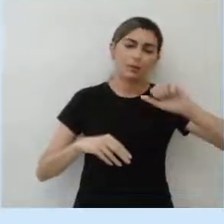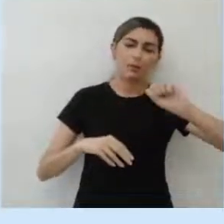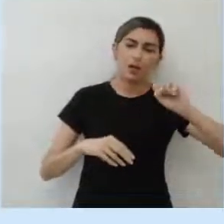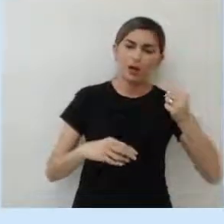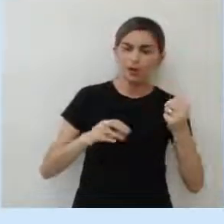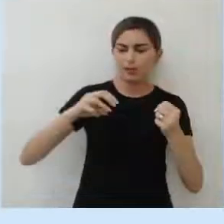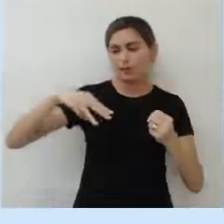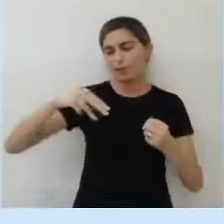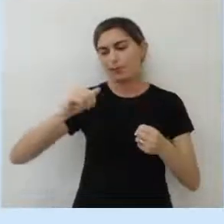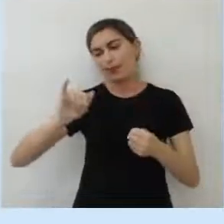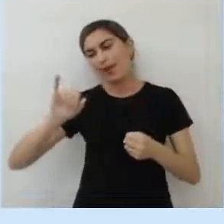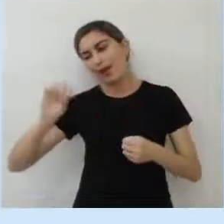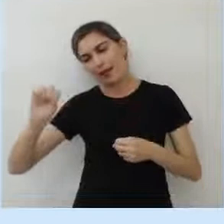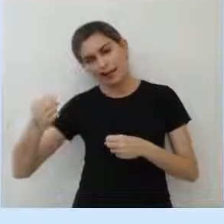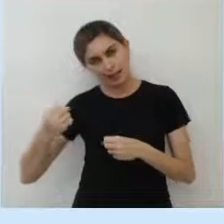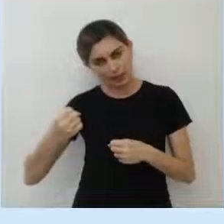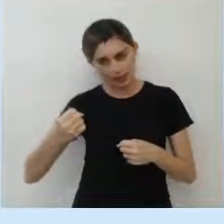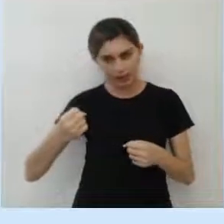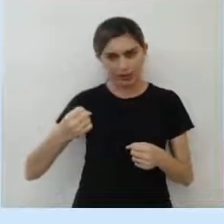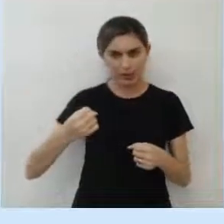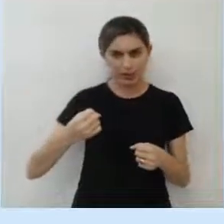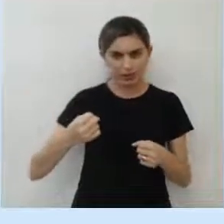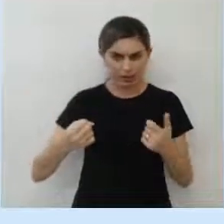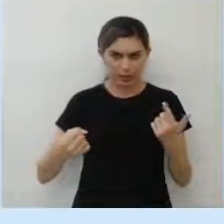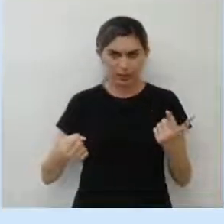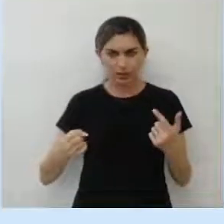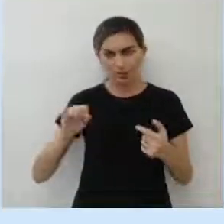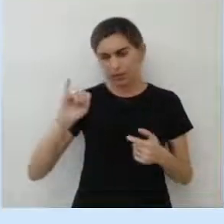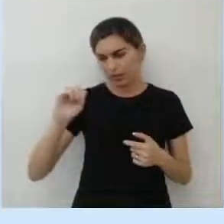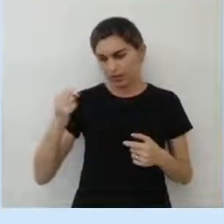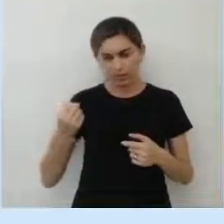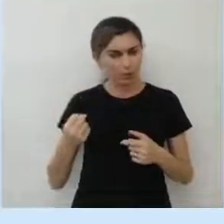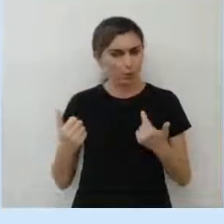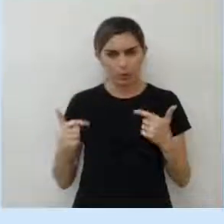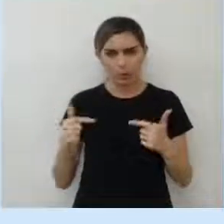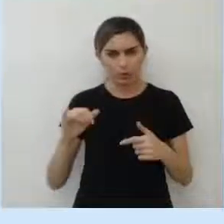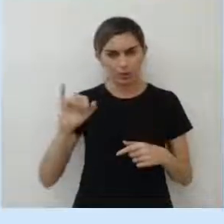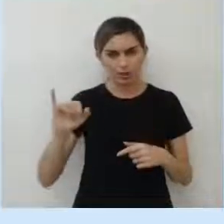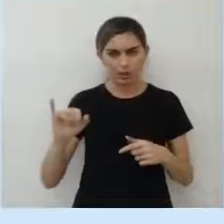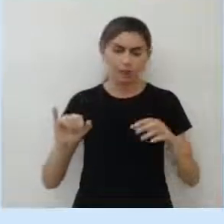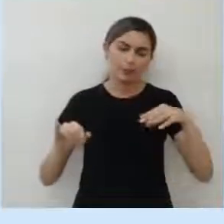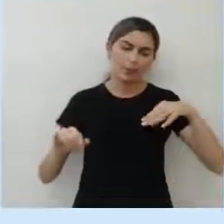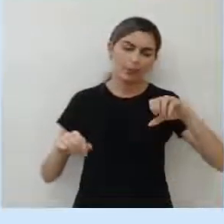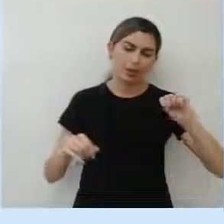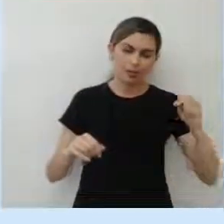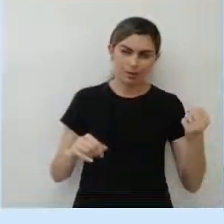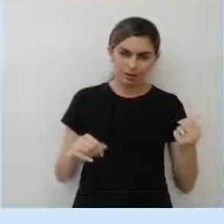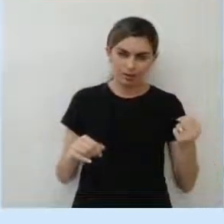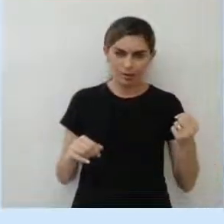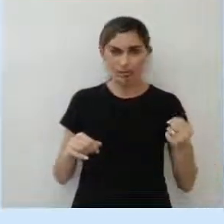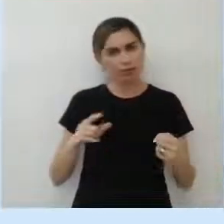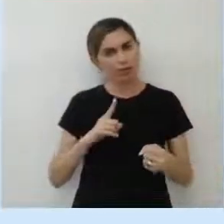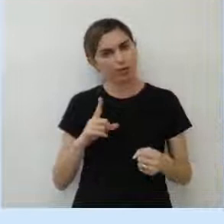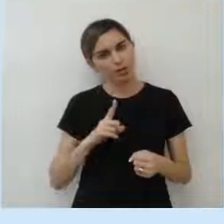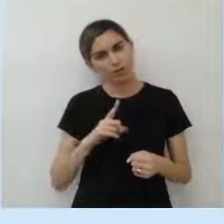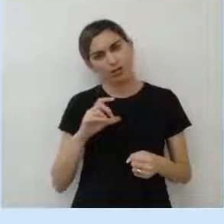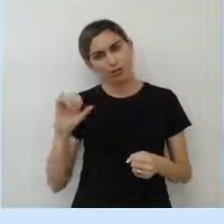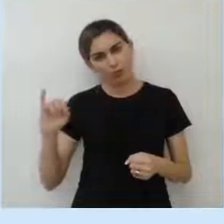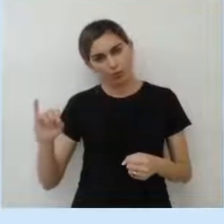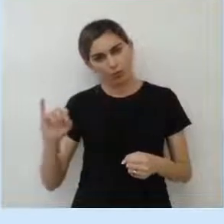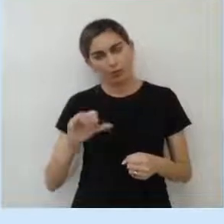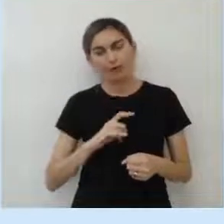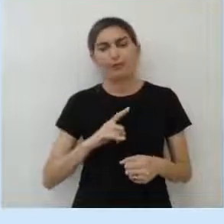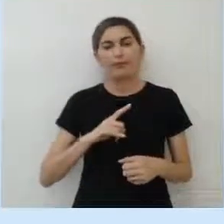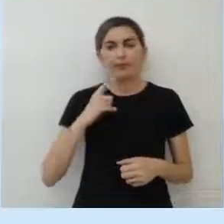mas e do mais, certo? O mas que não tem o i e o mais que tem o i.